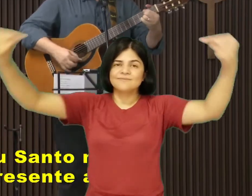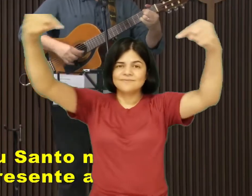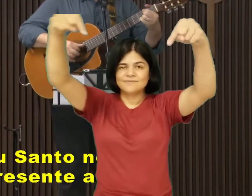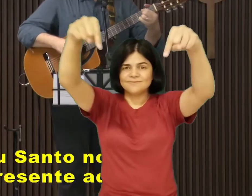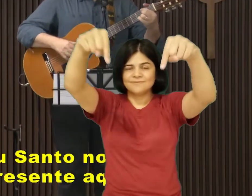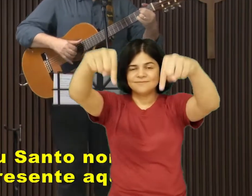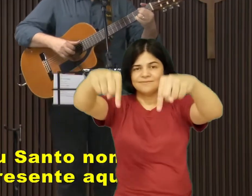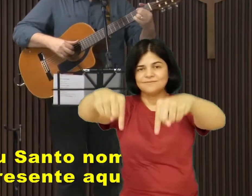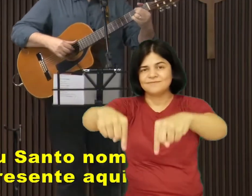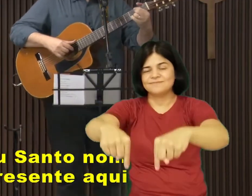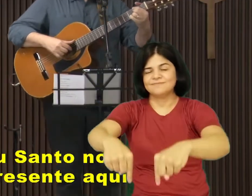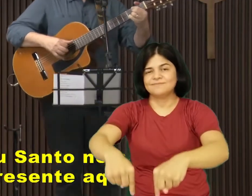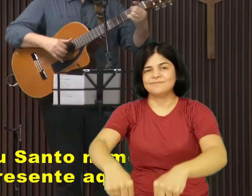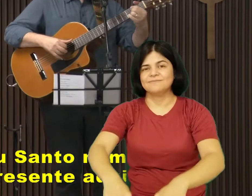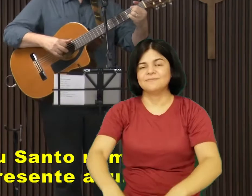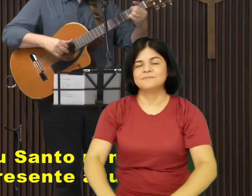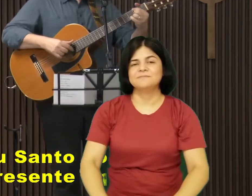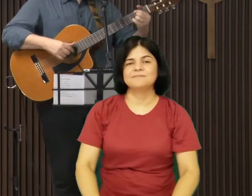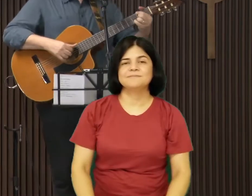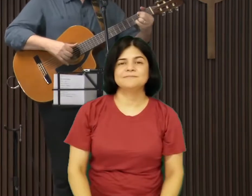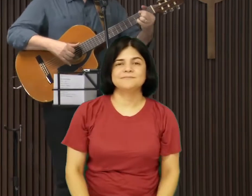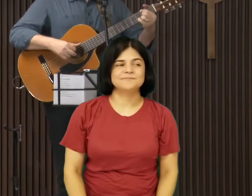aqui.